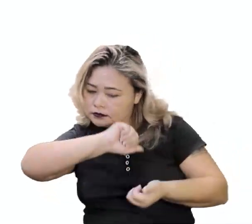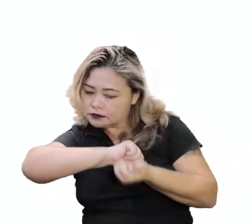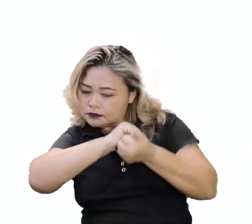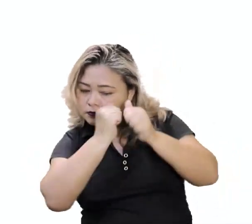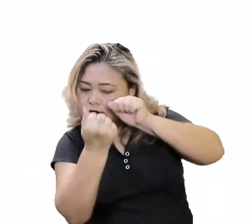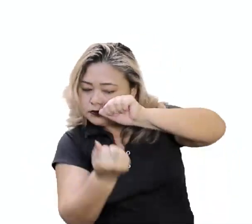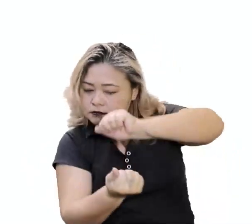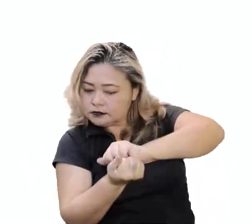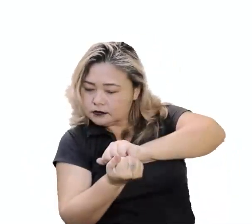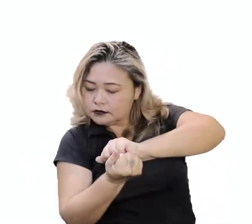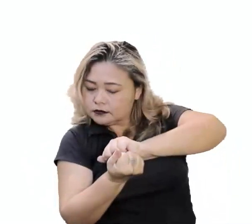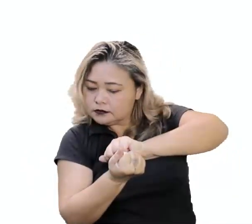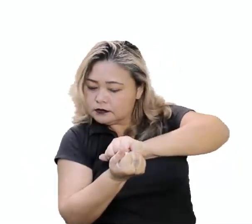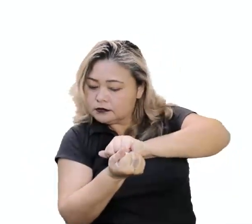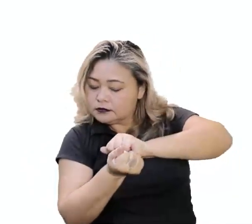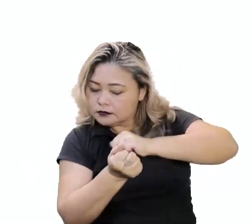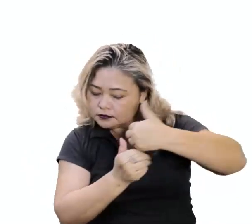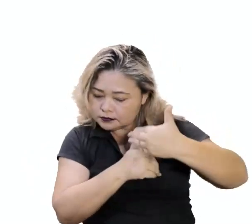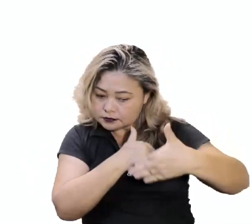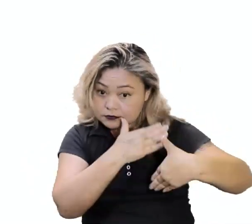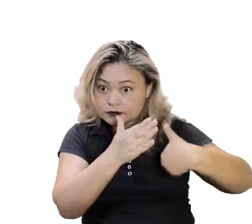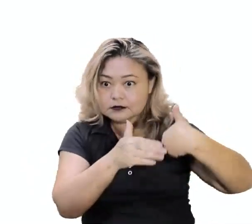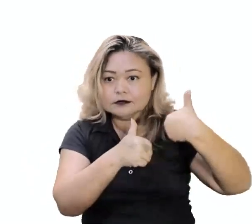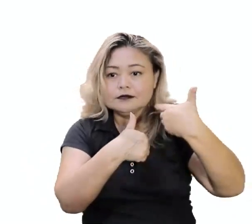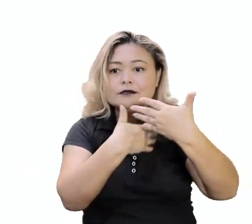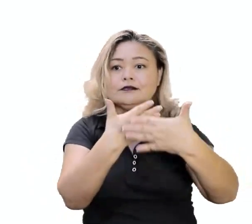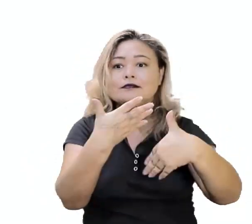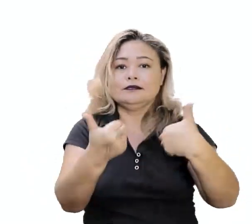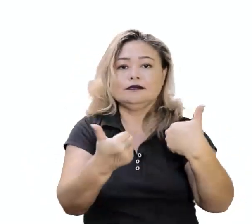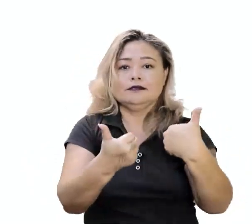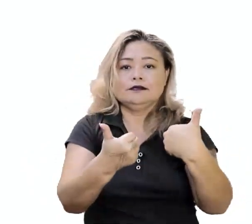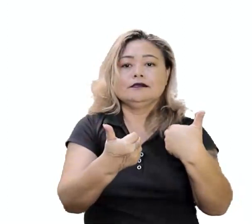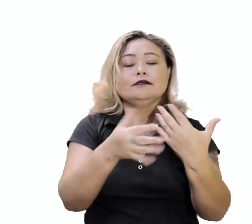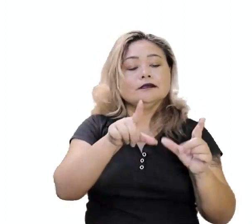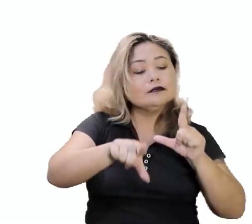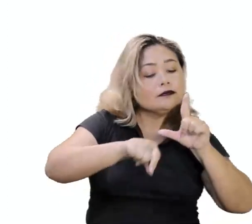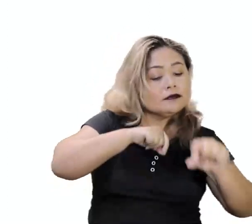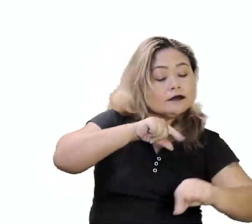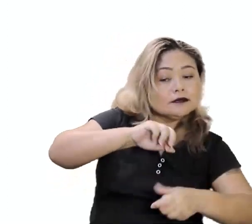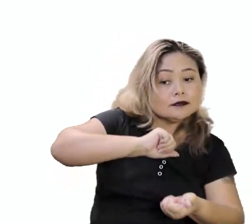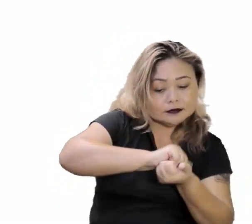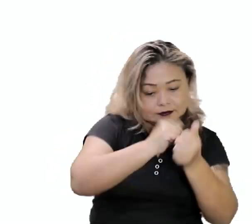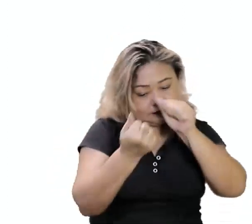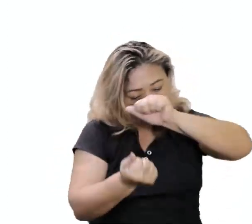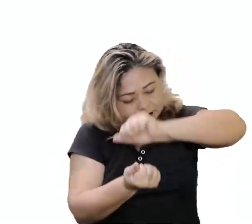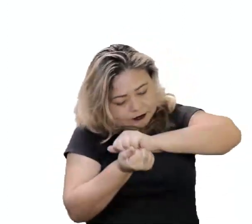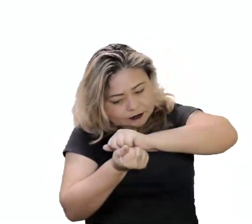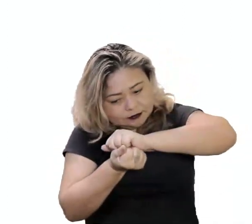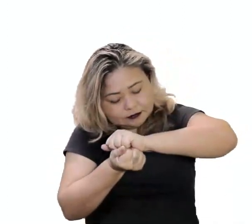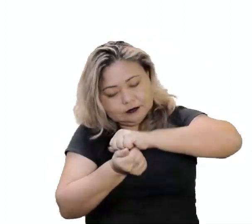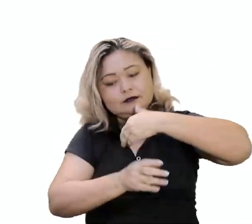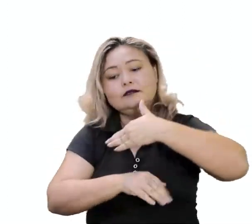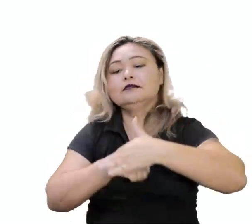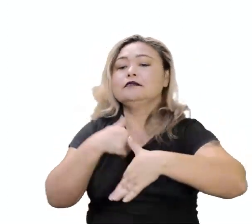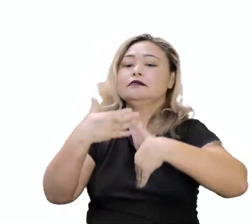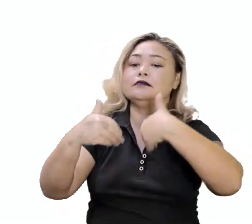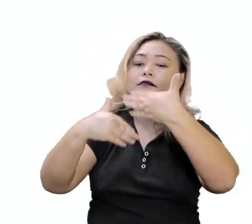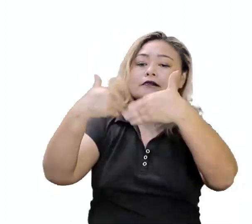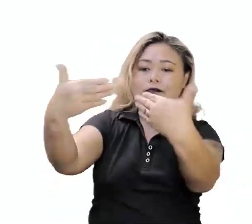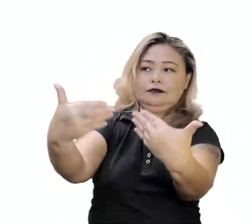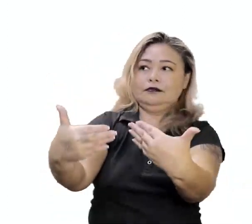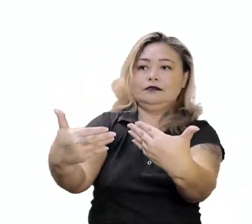adaptação e também de evolução. Vou marcar de novo. Seleção, adaptação